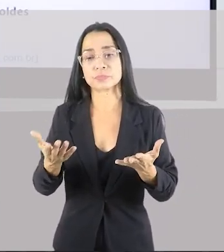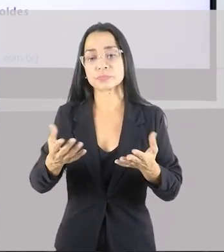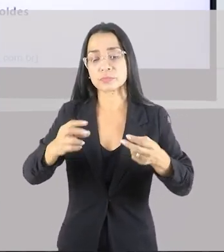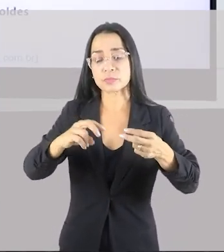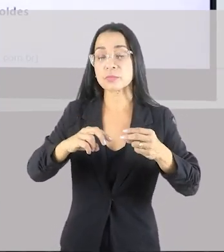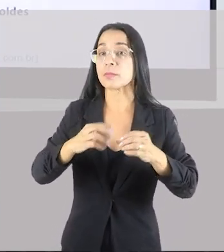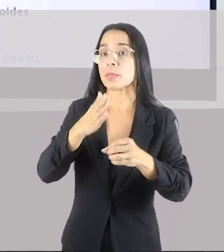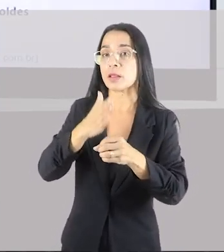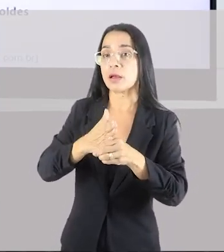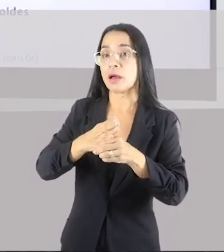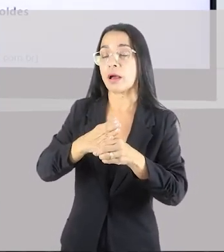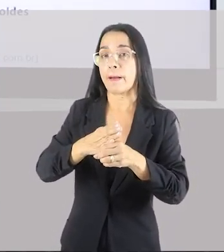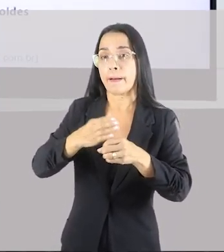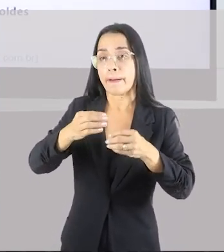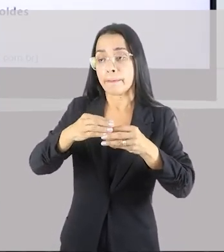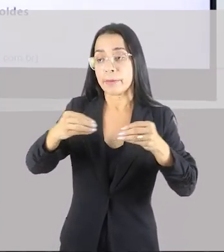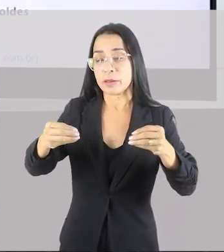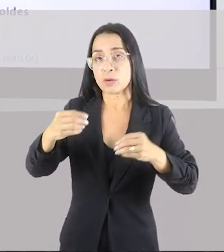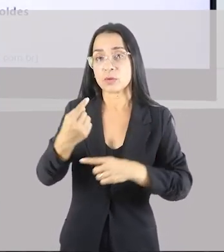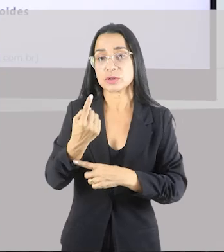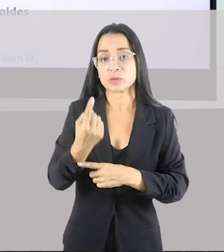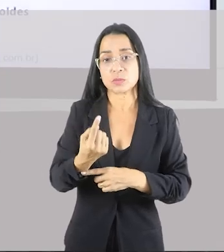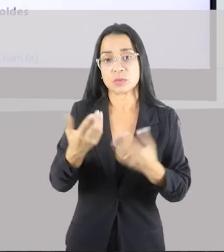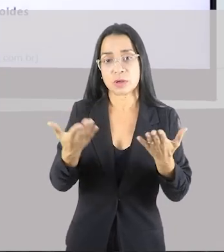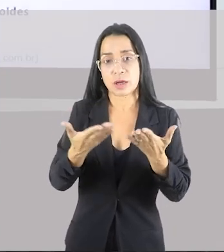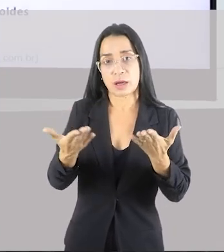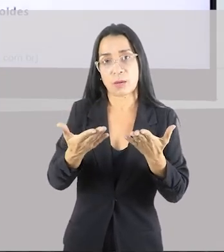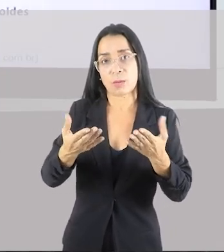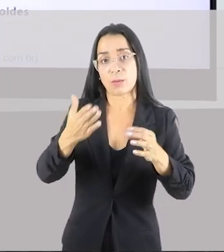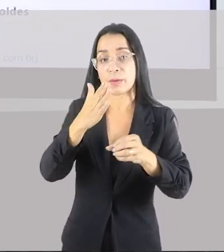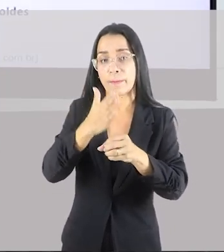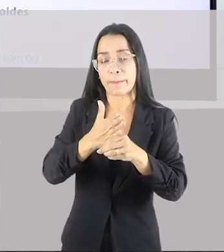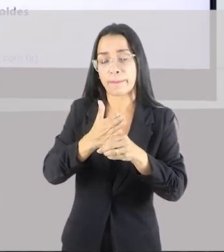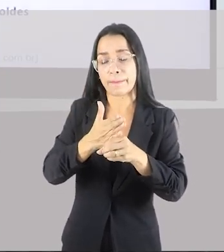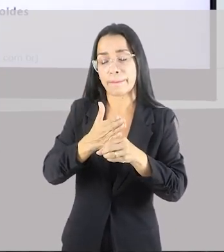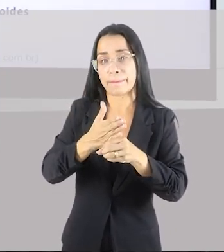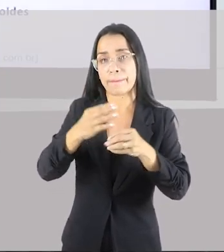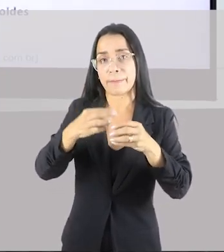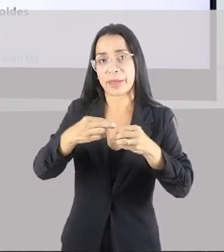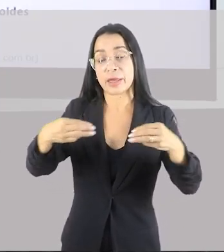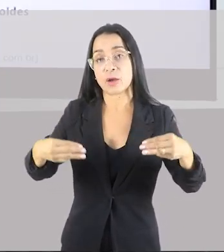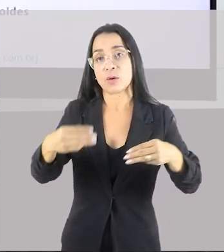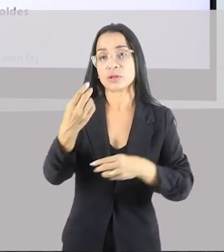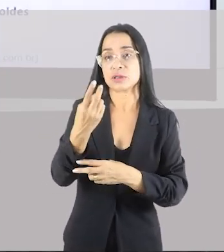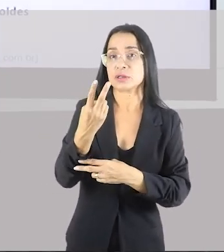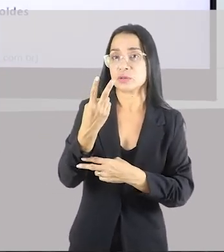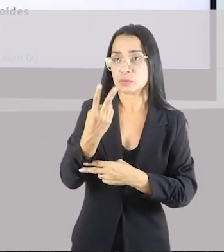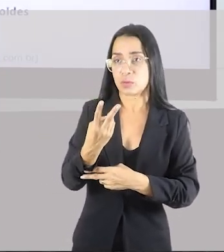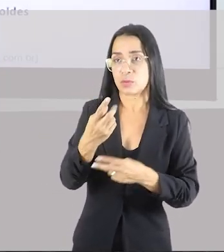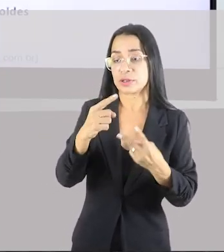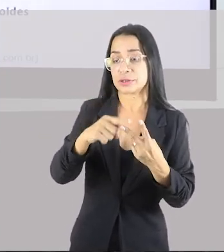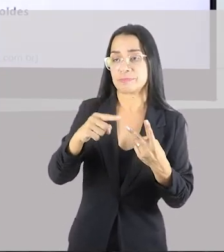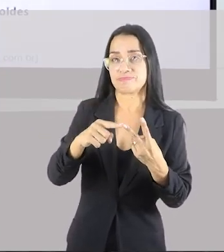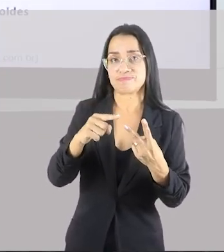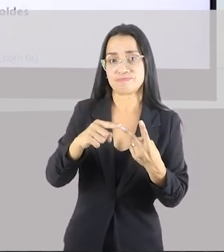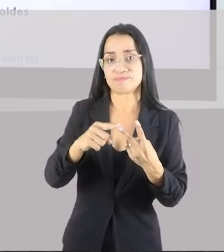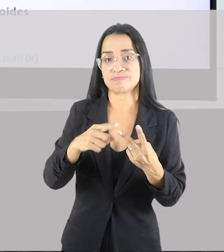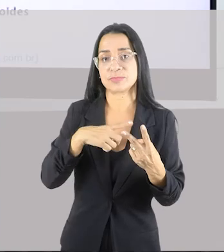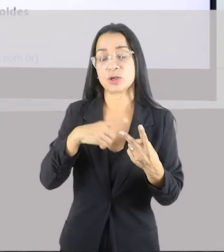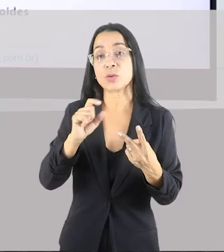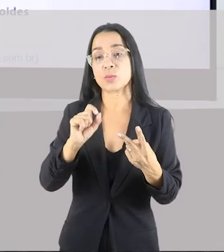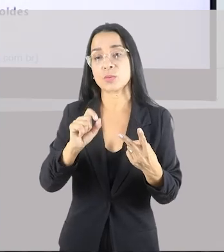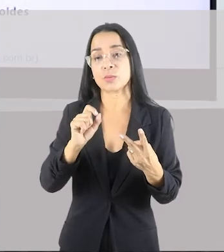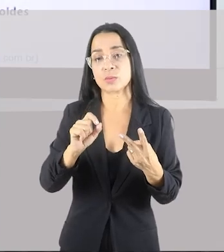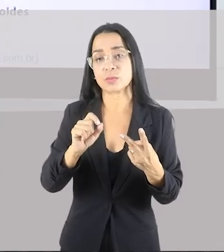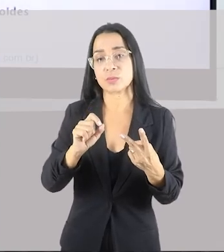gente vai entrar no processo de meiose 2, tá? E na meiose 2 a gente vai ter então atuando, né,